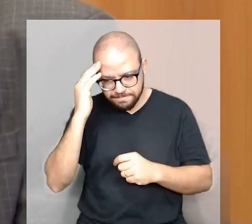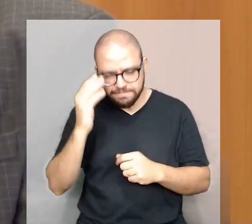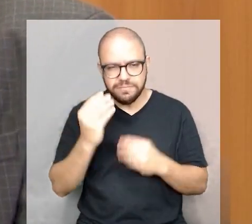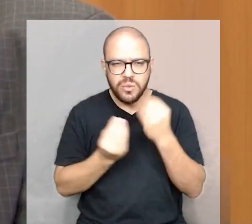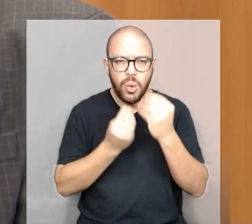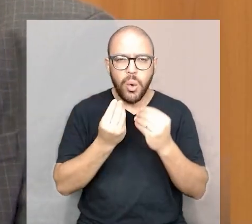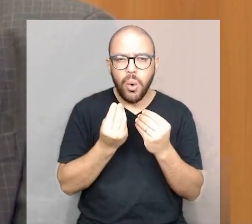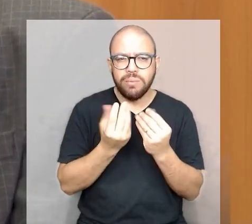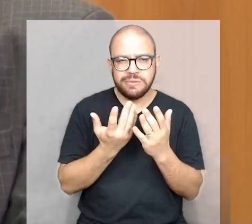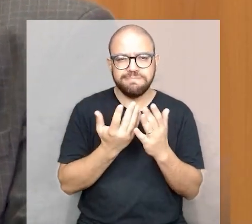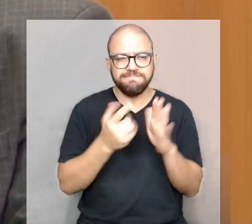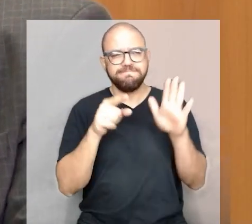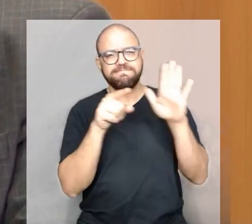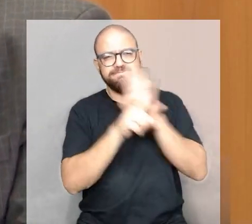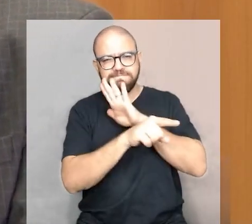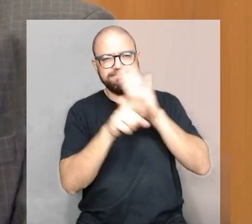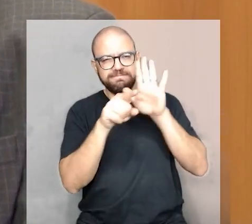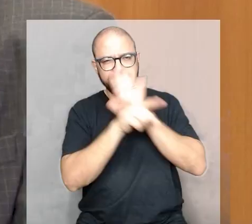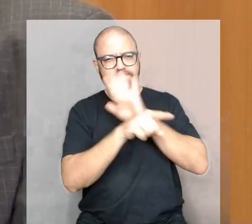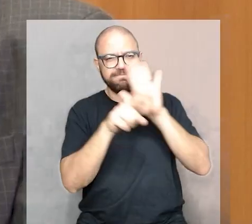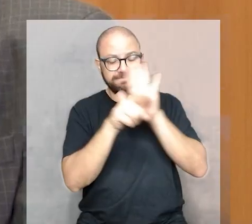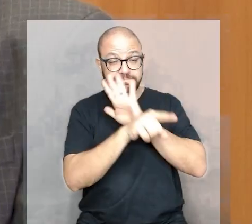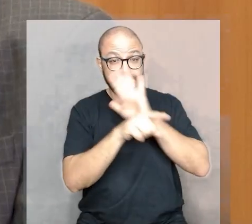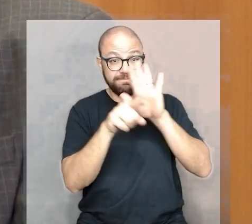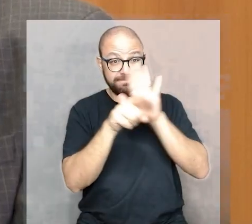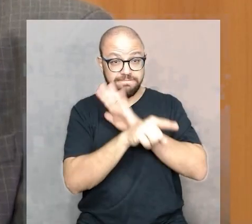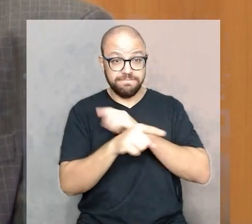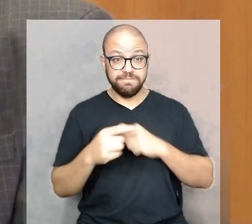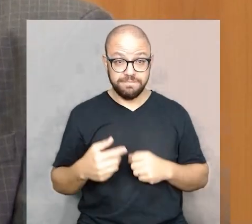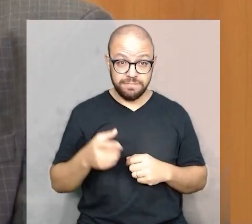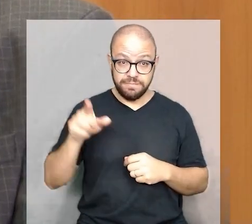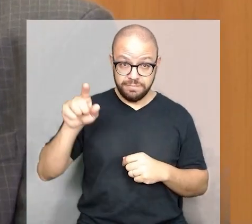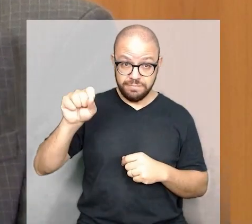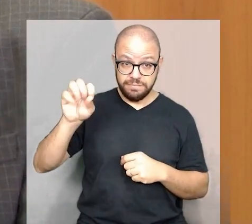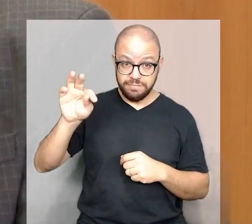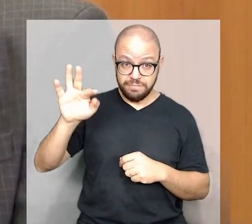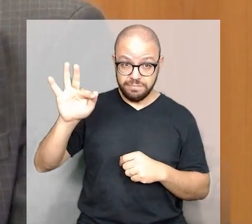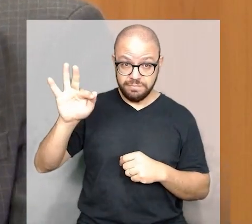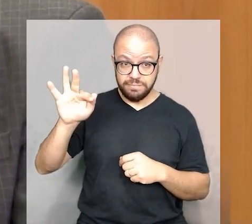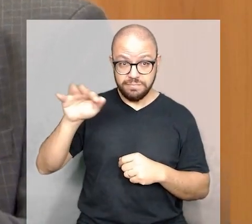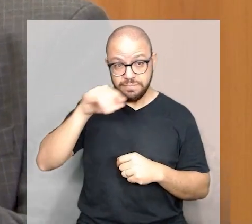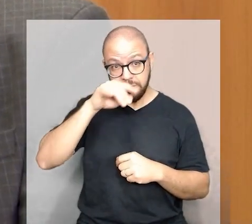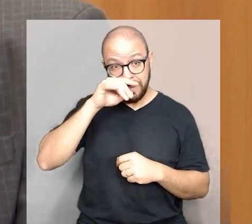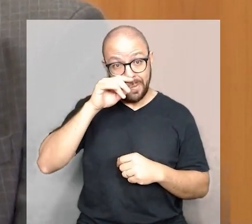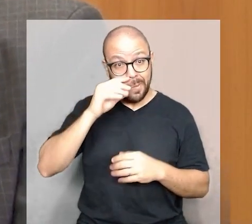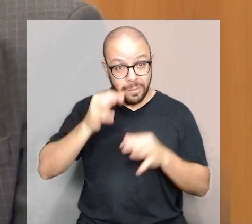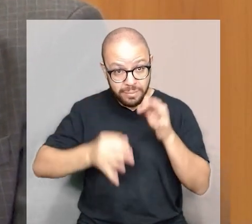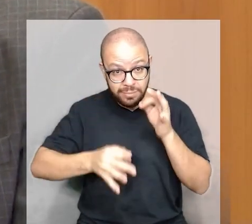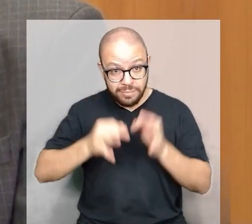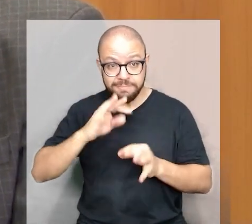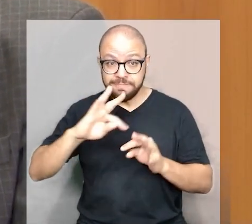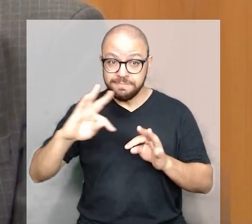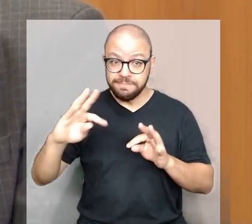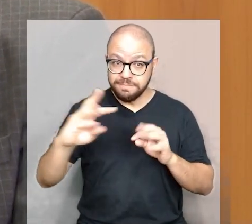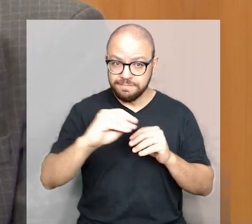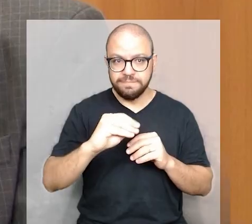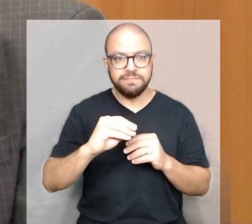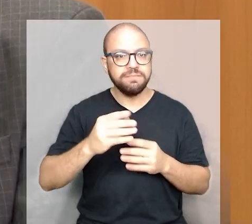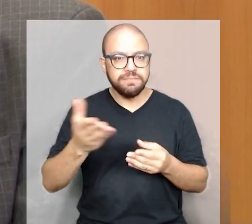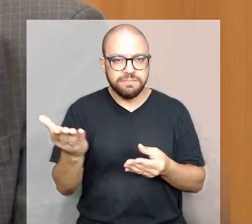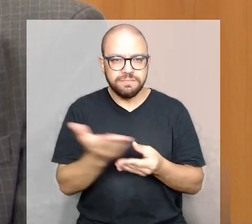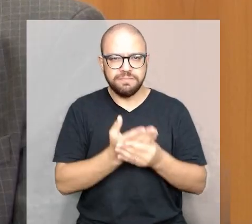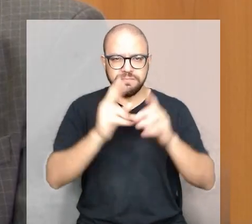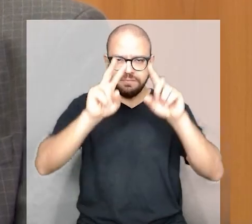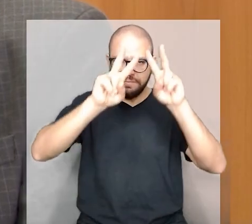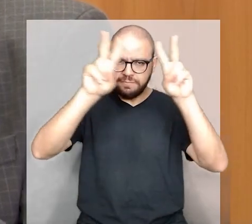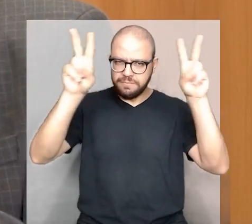sendo interpretada é que está levando a muito questionamento. E, recentemente, no Supremo, teve uma decisão do ministro Gilmar Mendes, suspendendo todos